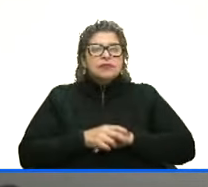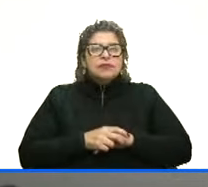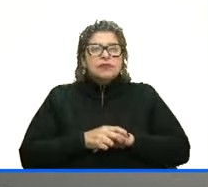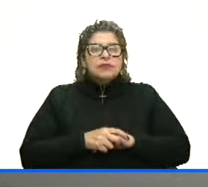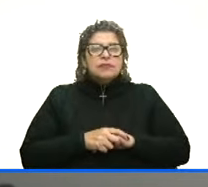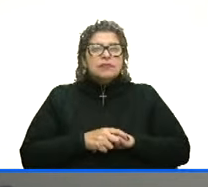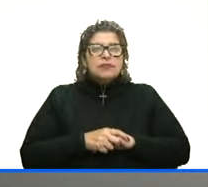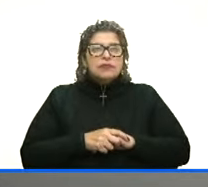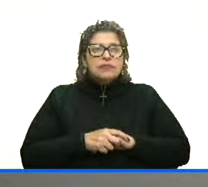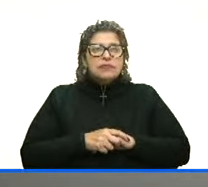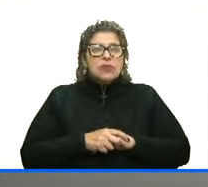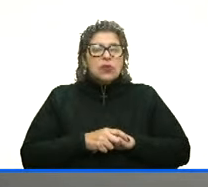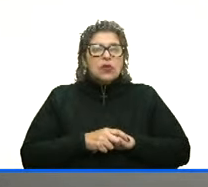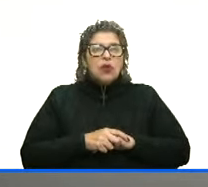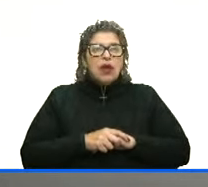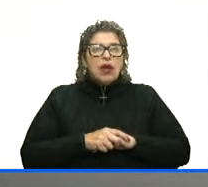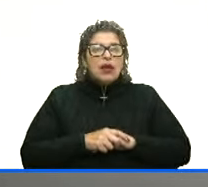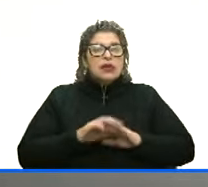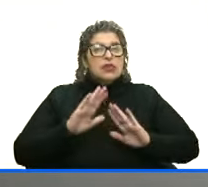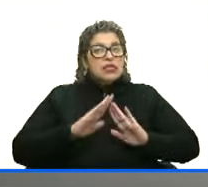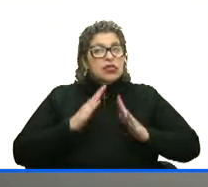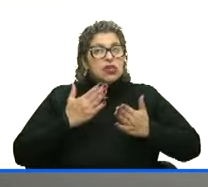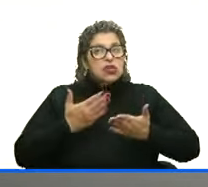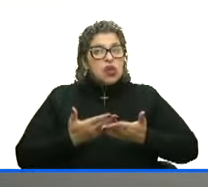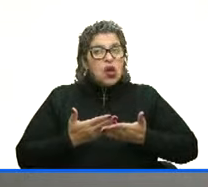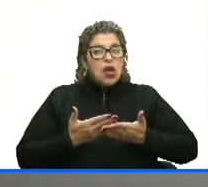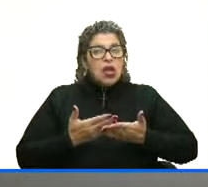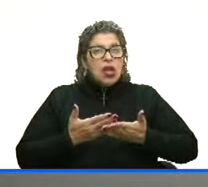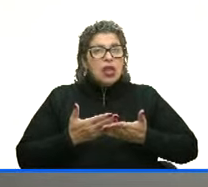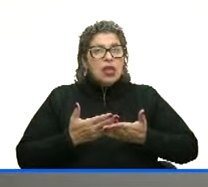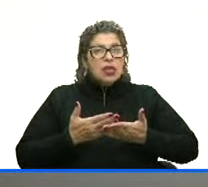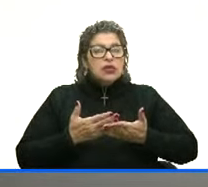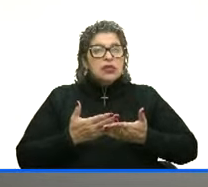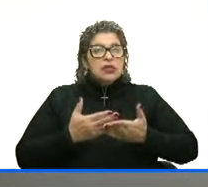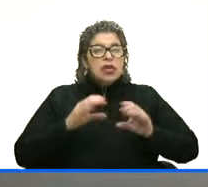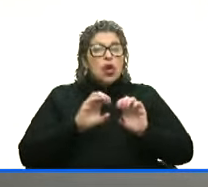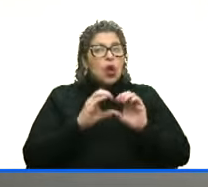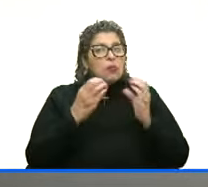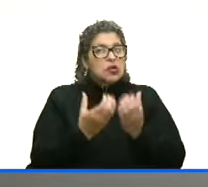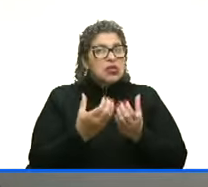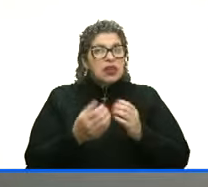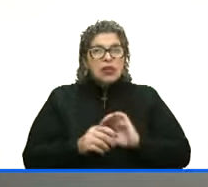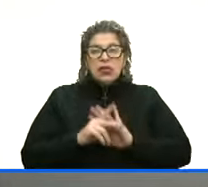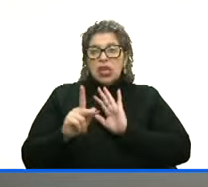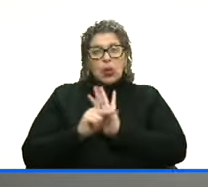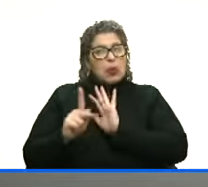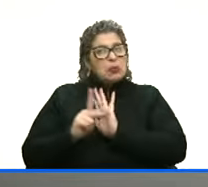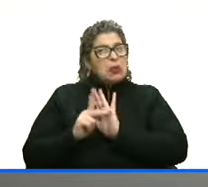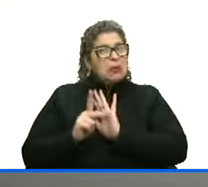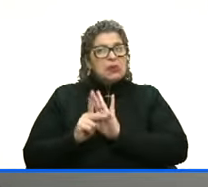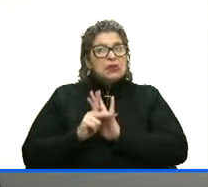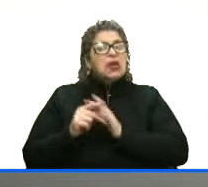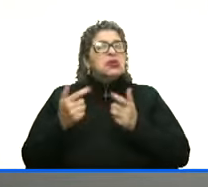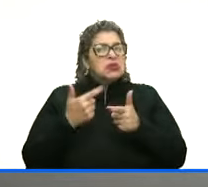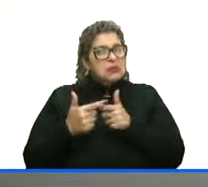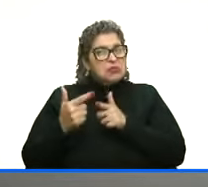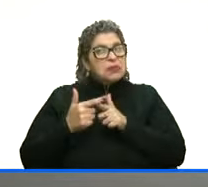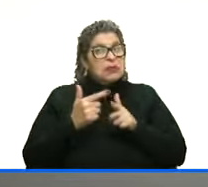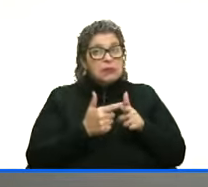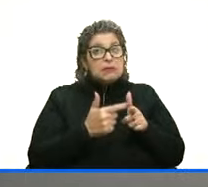com essas escolas comunitárias, não sei se tem com as próprias, parece que também tem problemas, senão nós